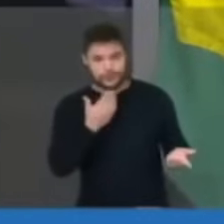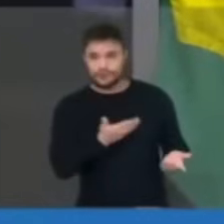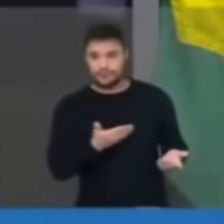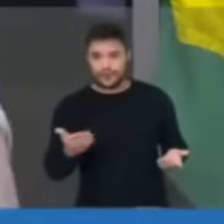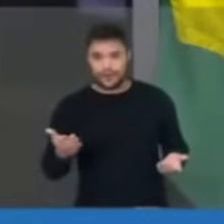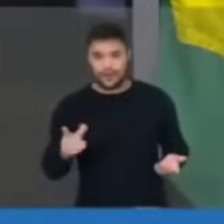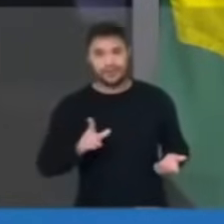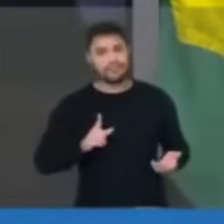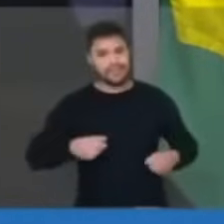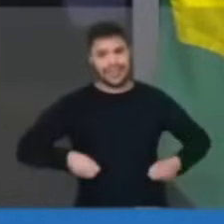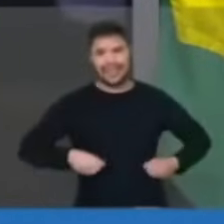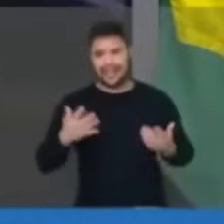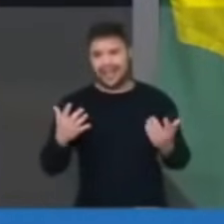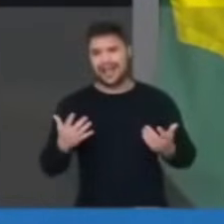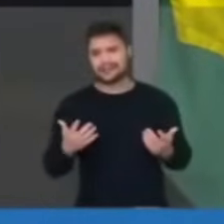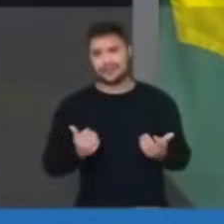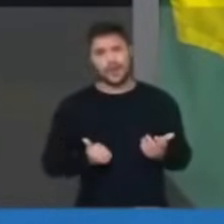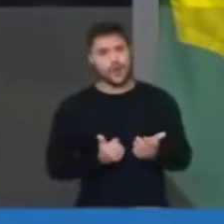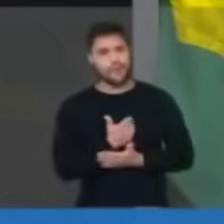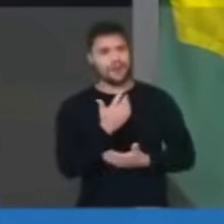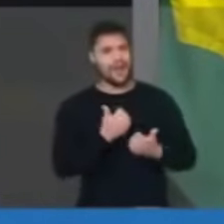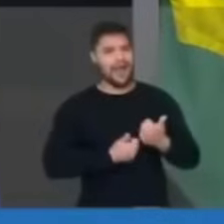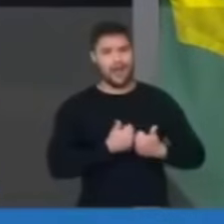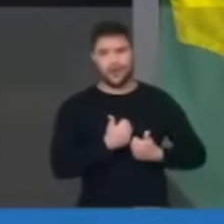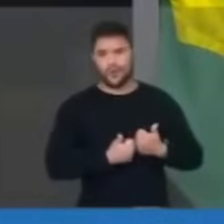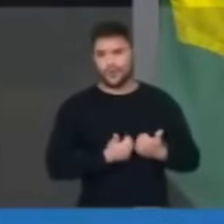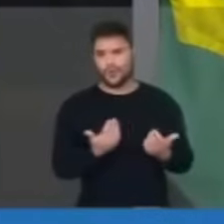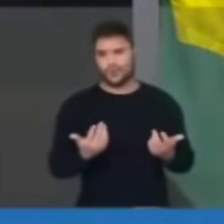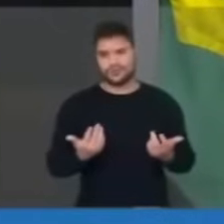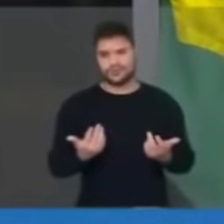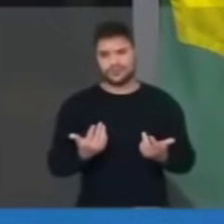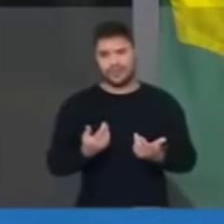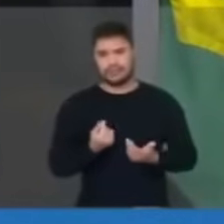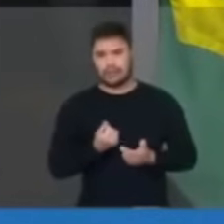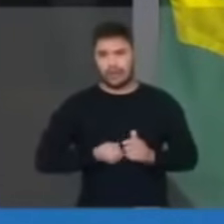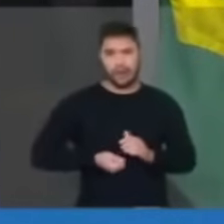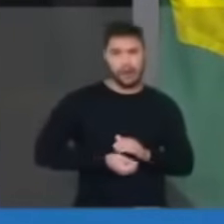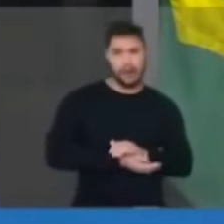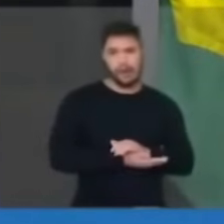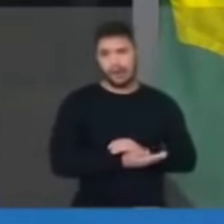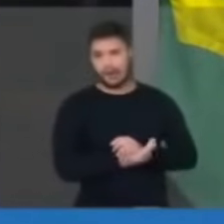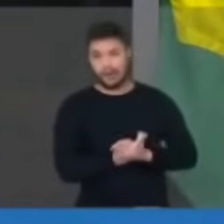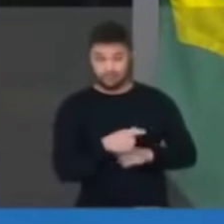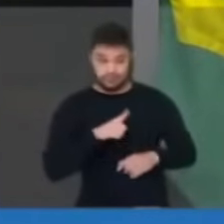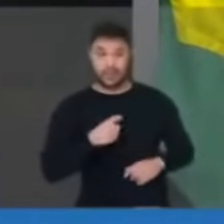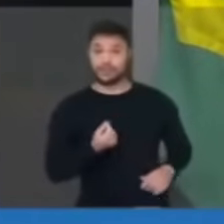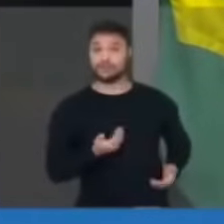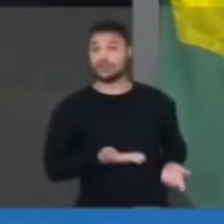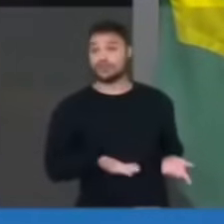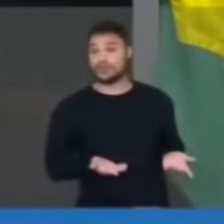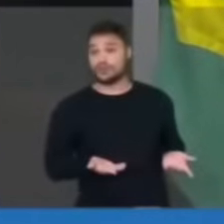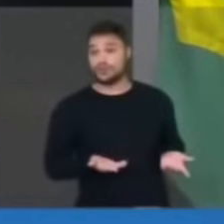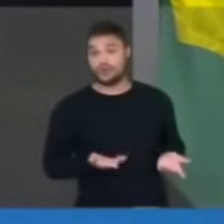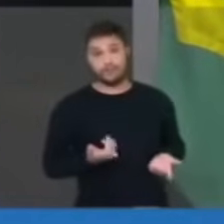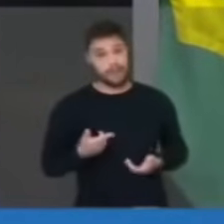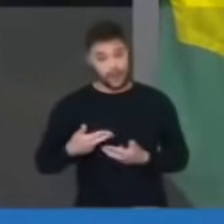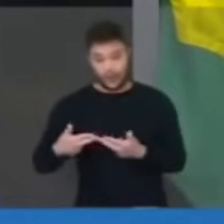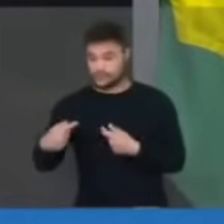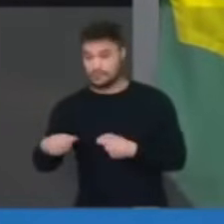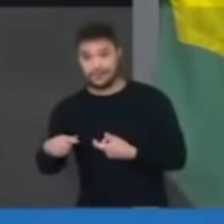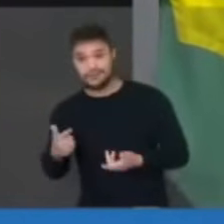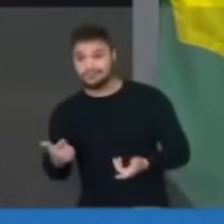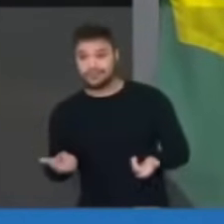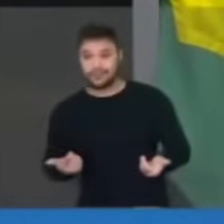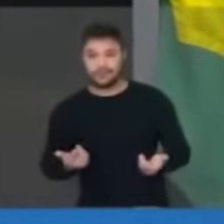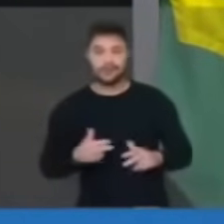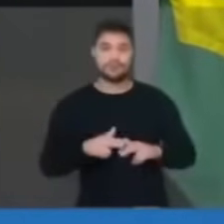uns gastos tipo comprar arroz, né? Desviar um dinheirinho, para isso tem dinheiro. Mas para o que precisa não tem. Então,